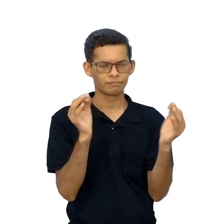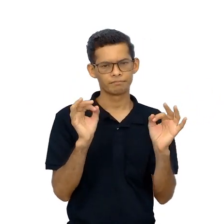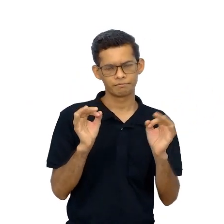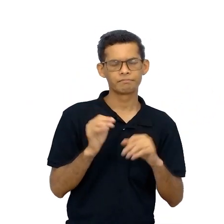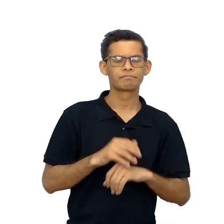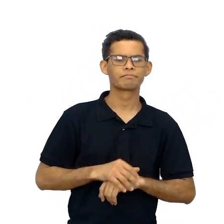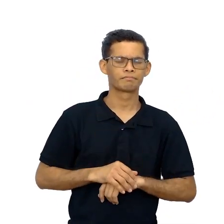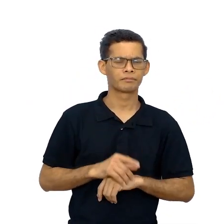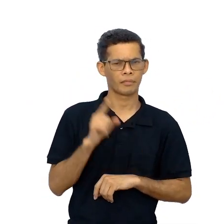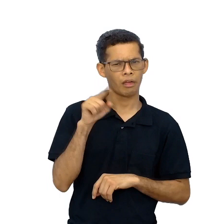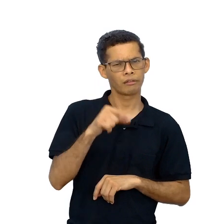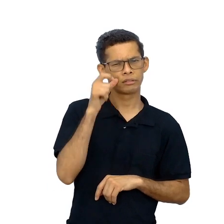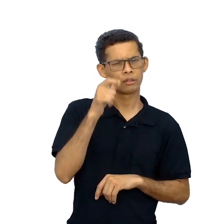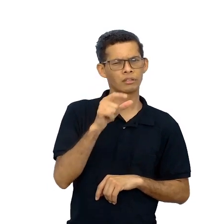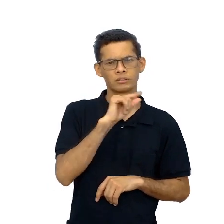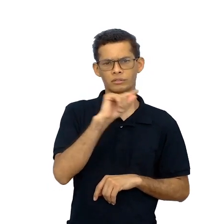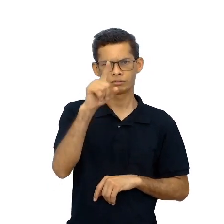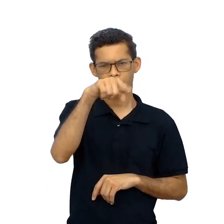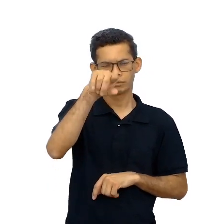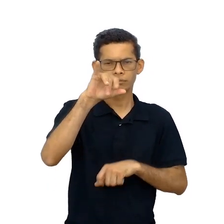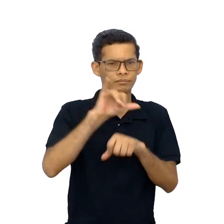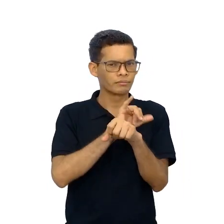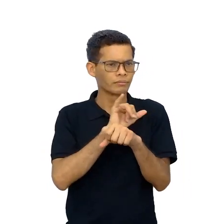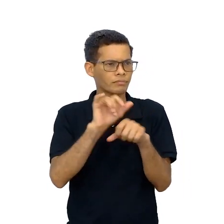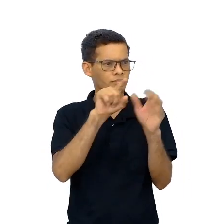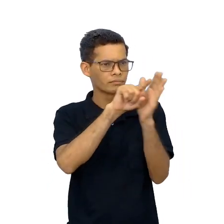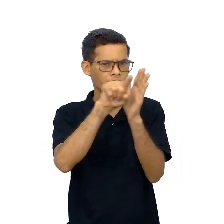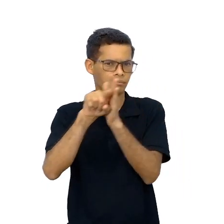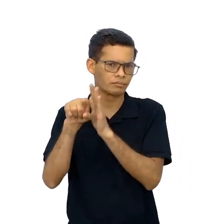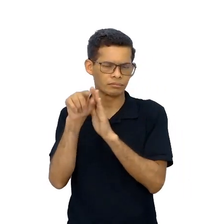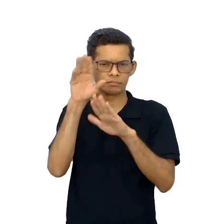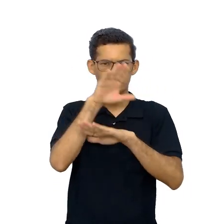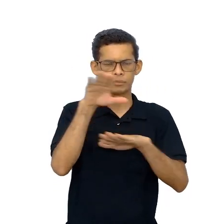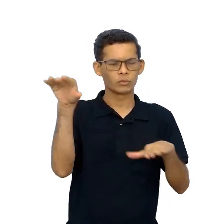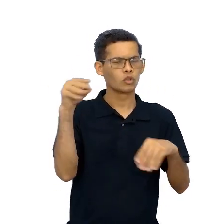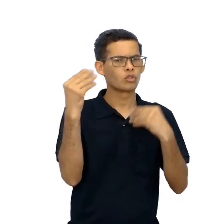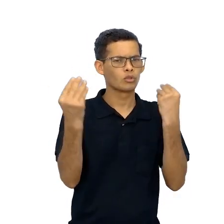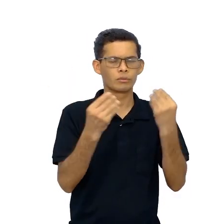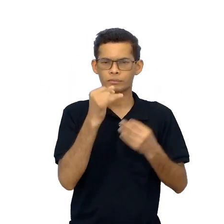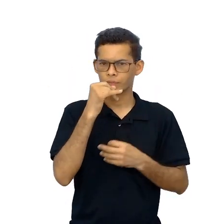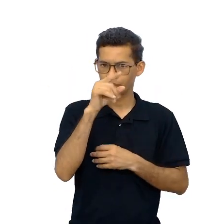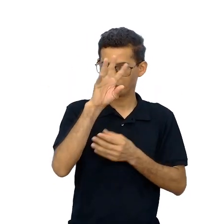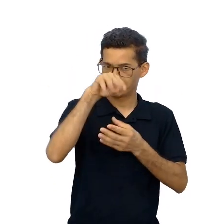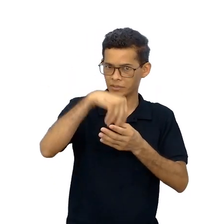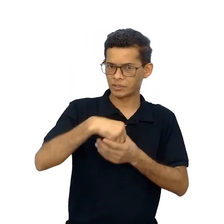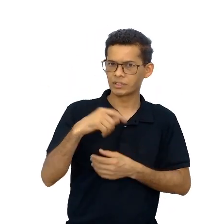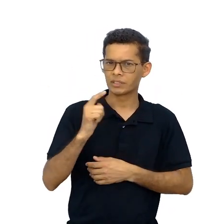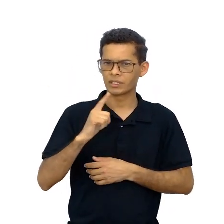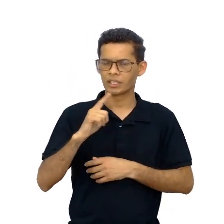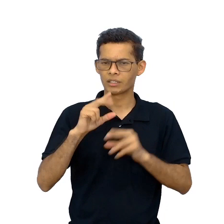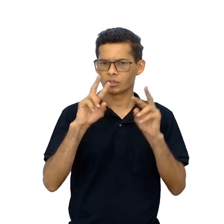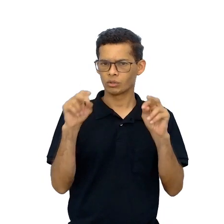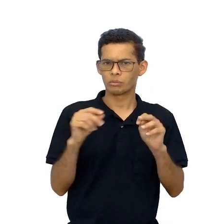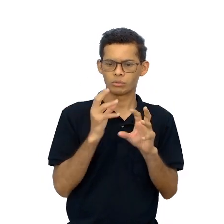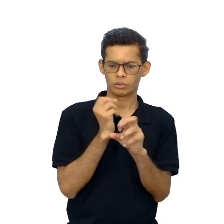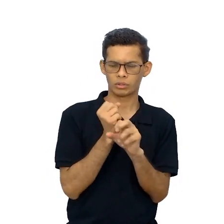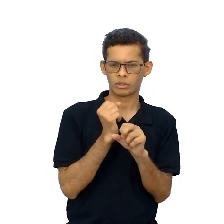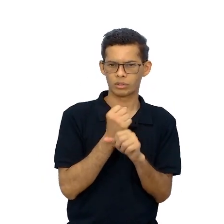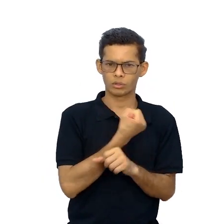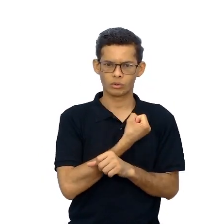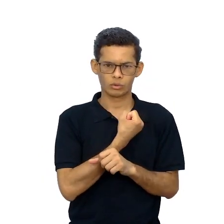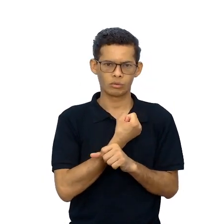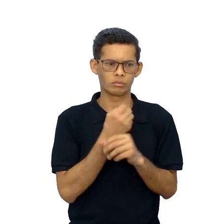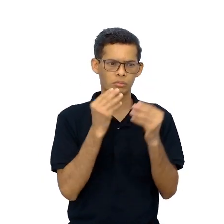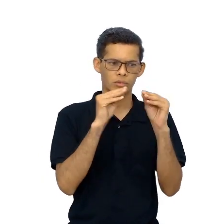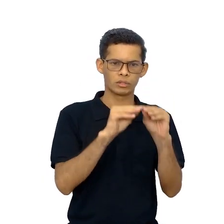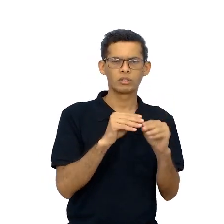para os estudantes, conversar, quando a gente trabalha aqui, envolvendo grandezas diretamente, inversamente